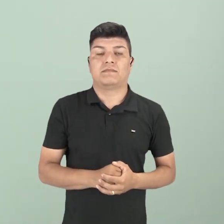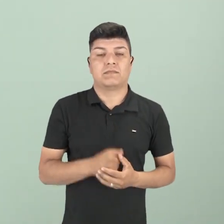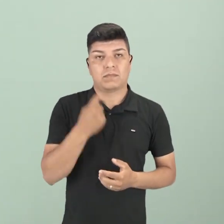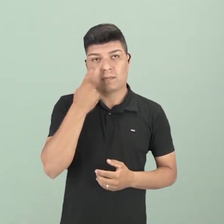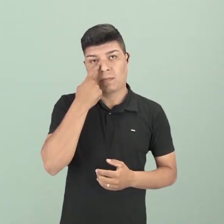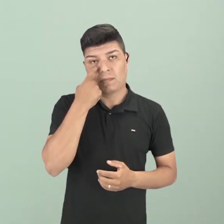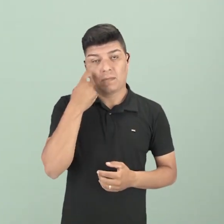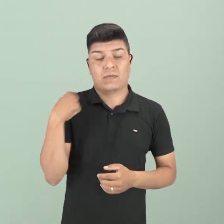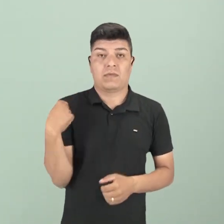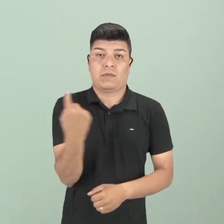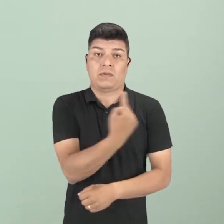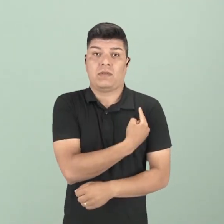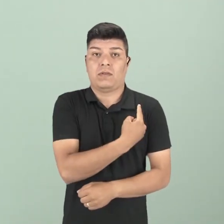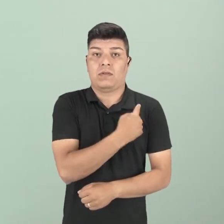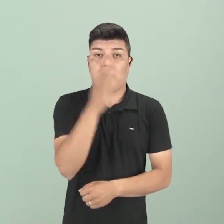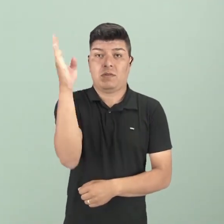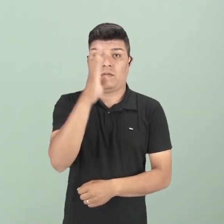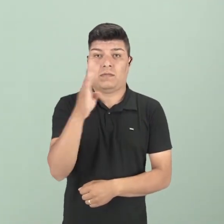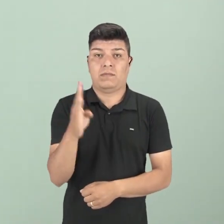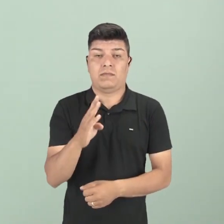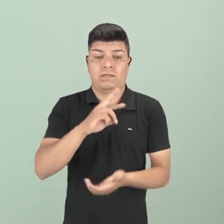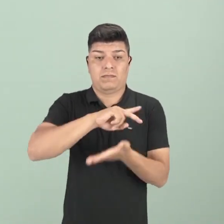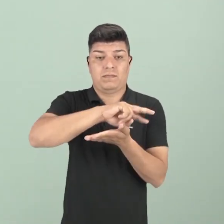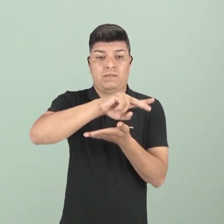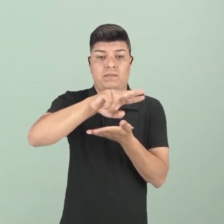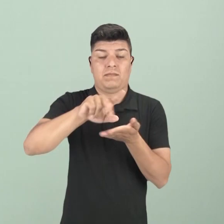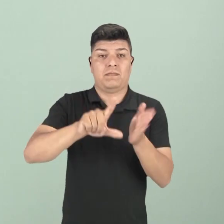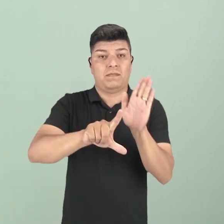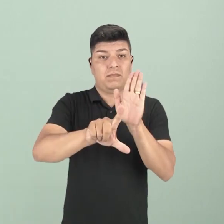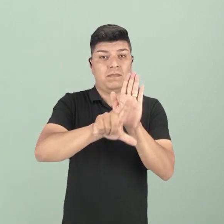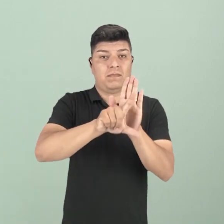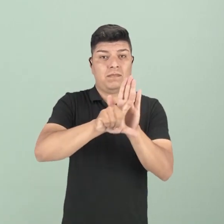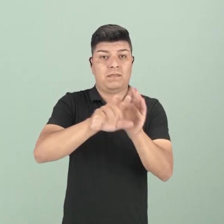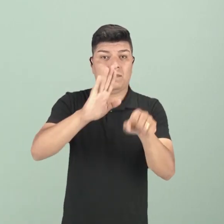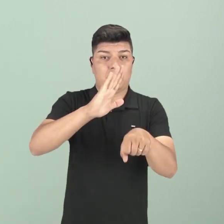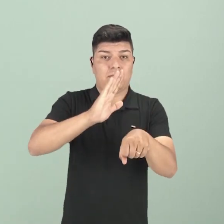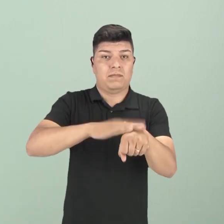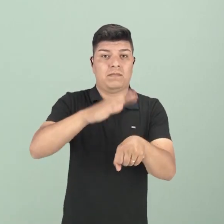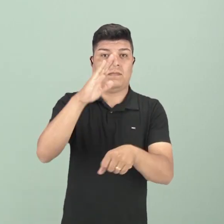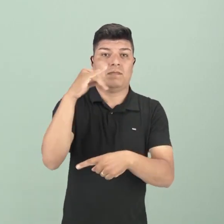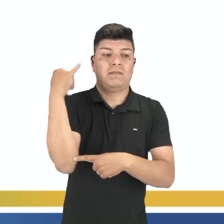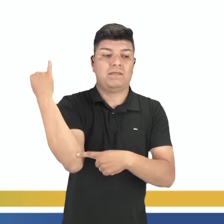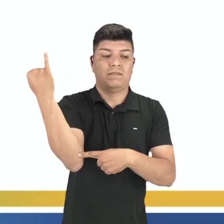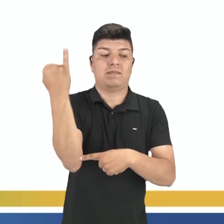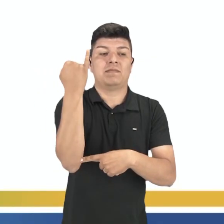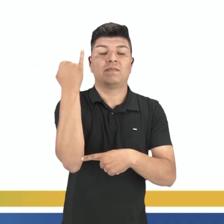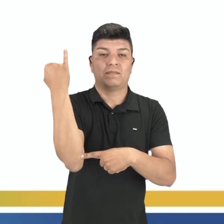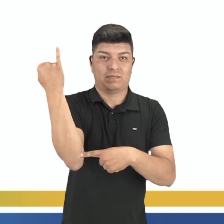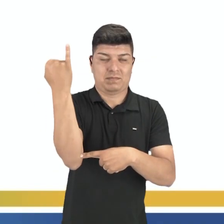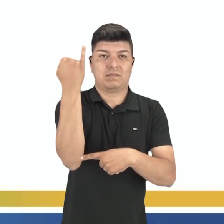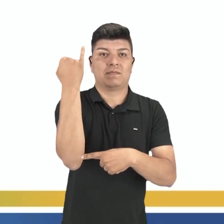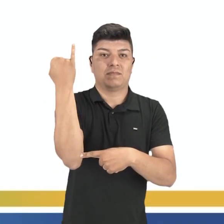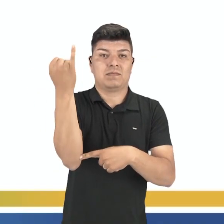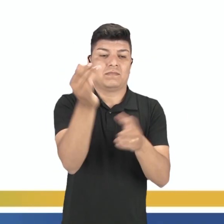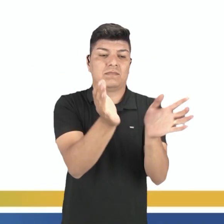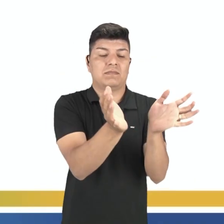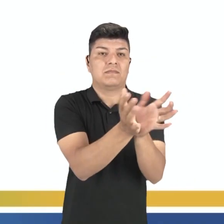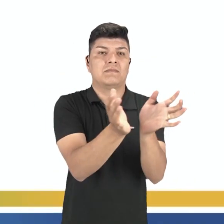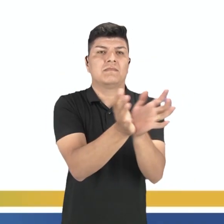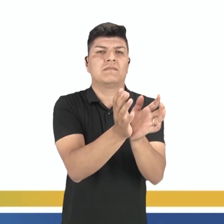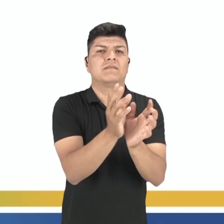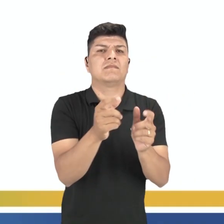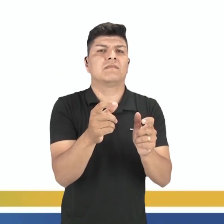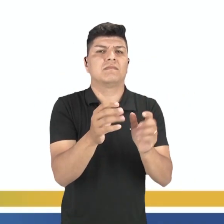No nosso país, nós temos várias leis. A lei mais importante no nosso país, aliás, o conjunto delas,